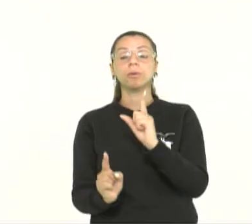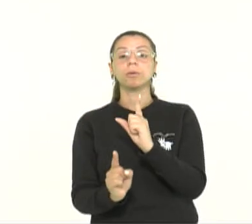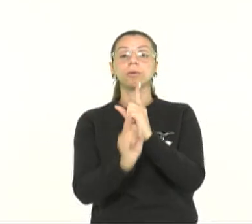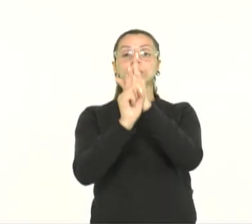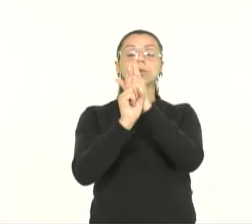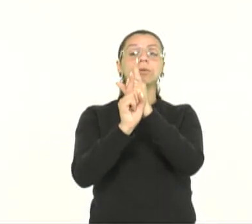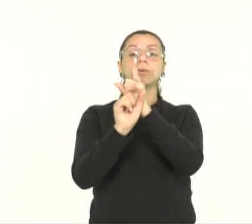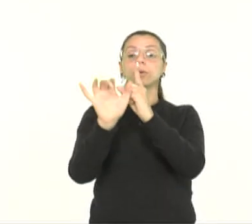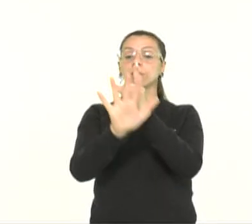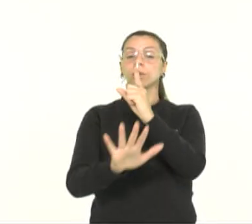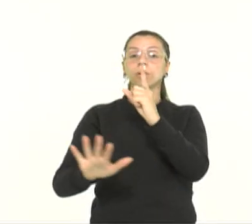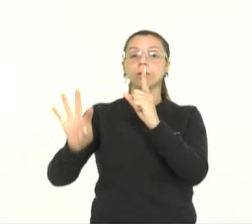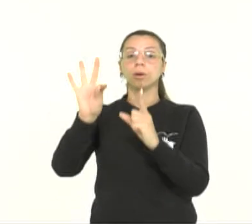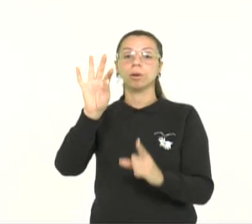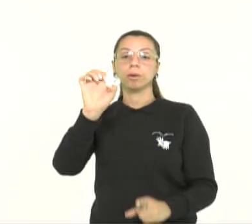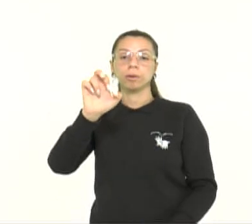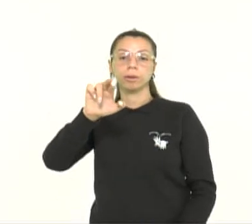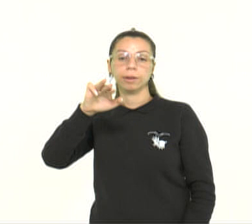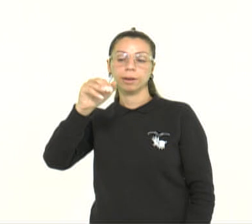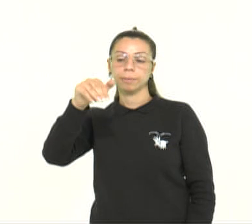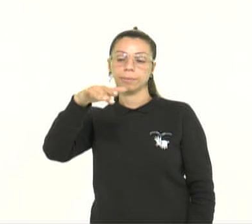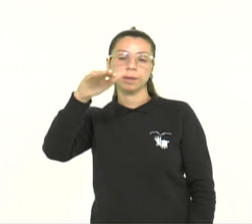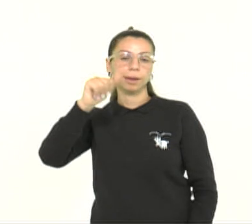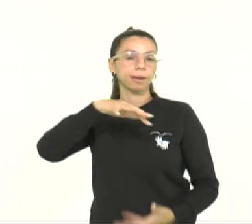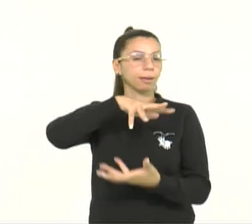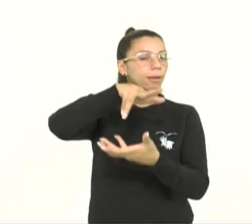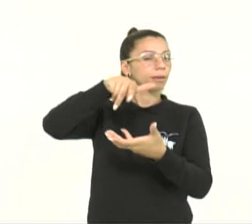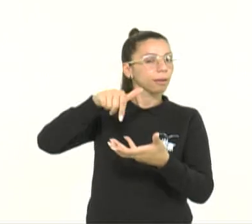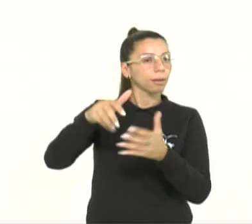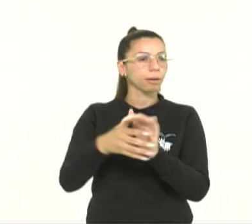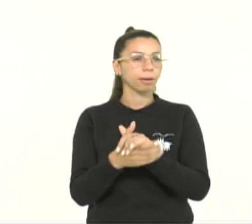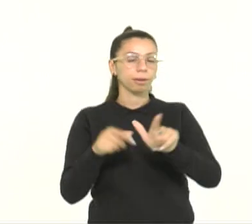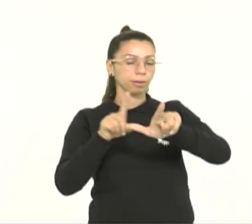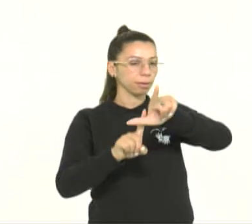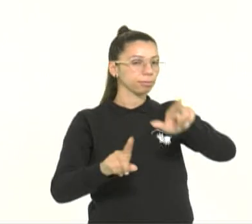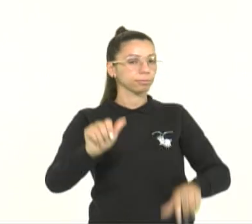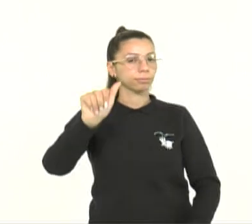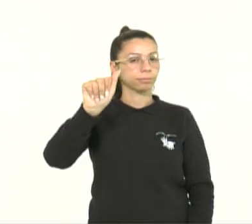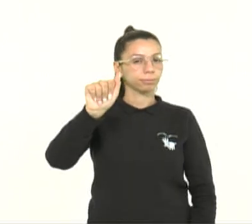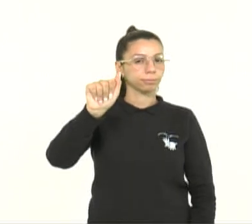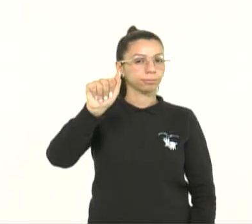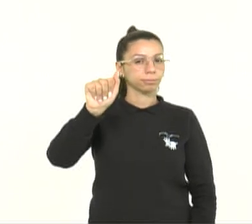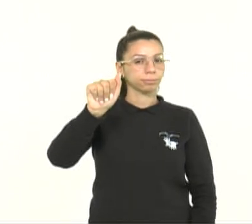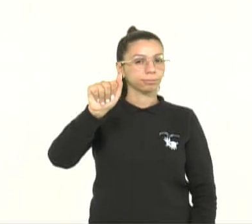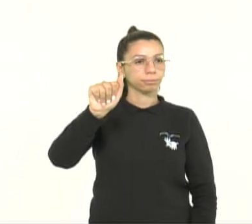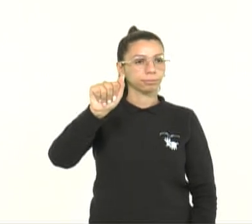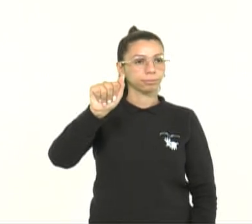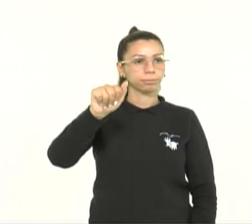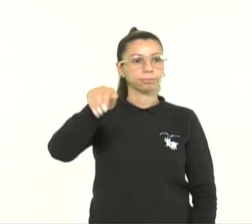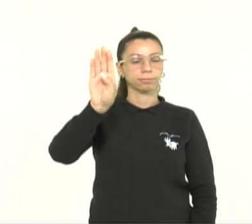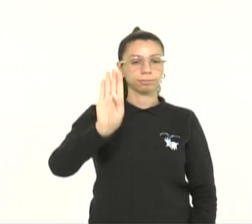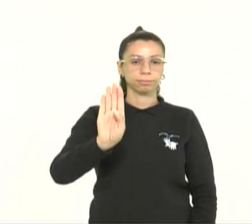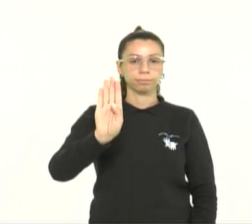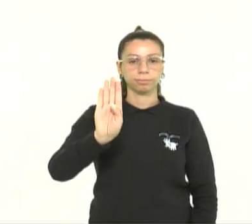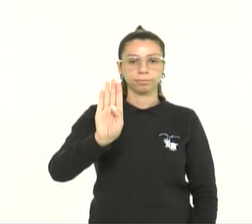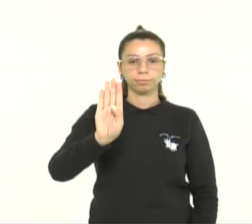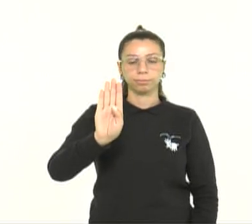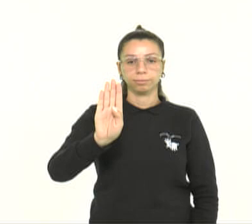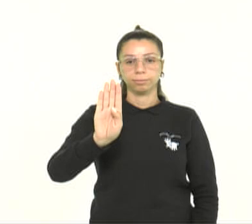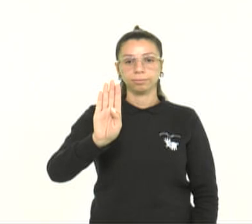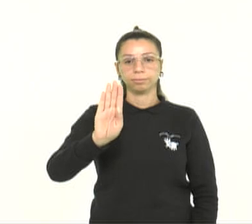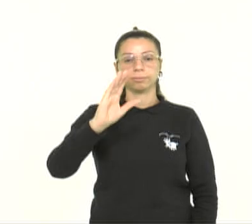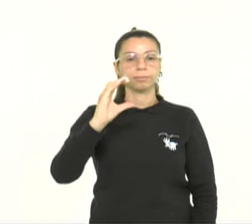em qual zona térmica da Terra? Letra A, temperada norte, letra B, temperada sul ou letra